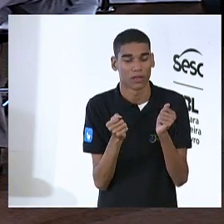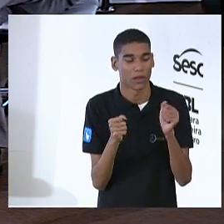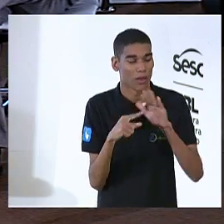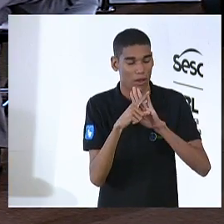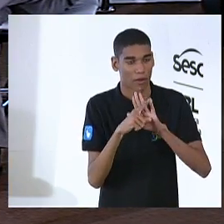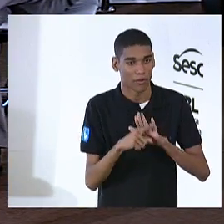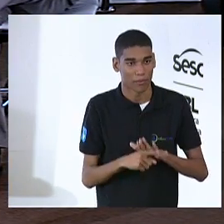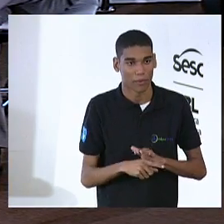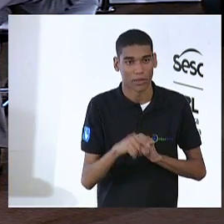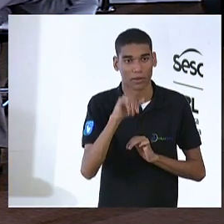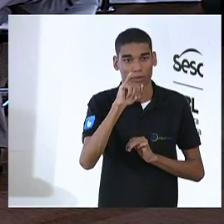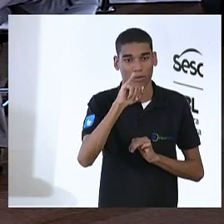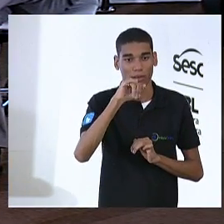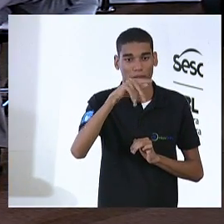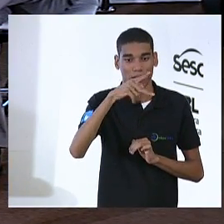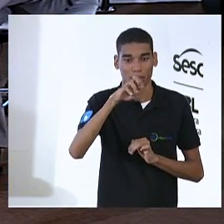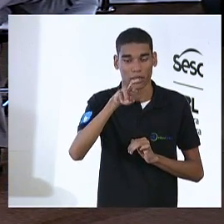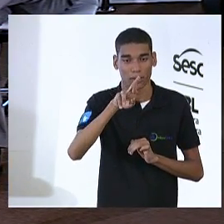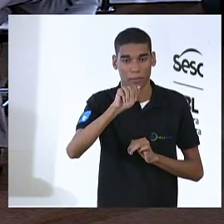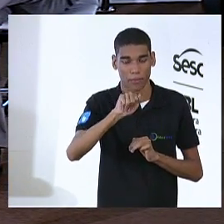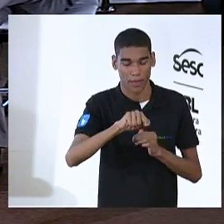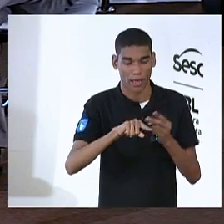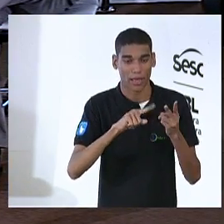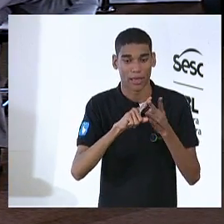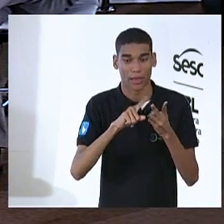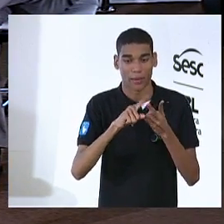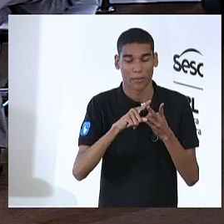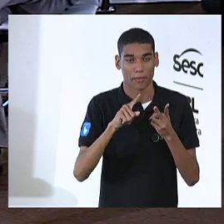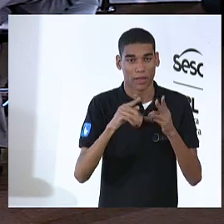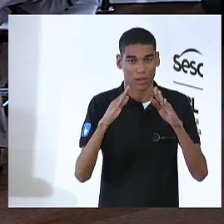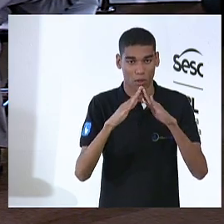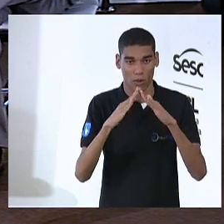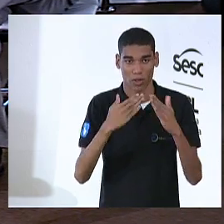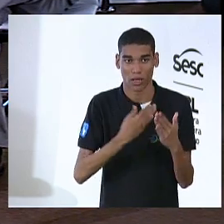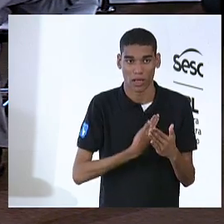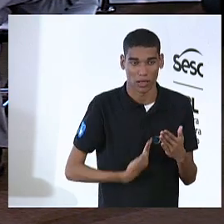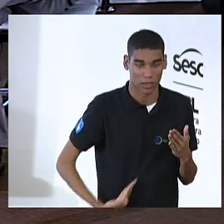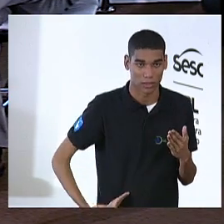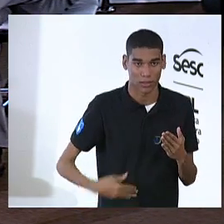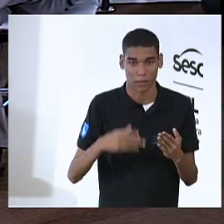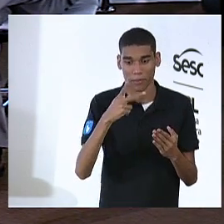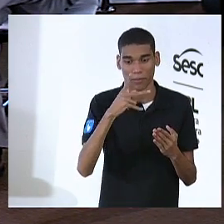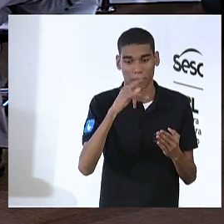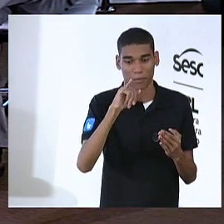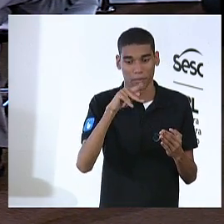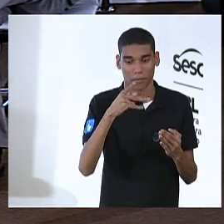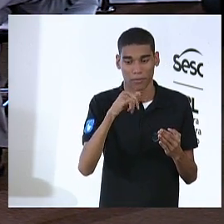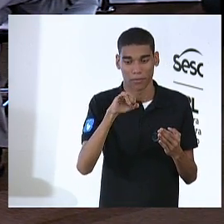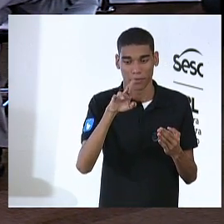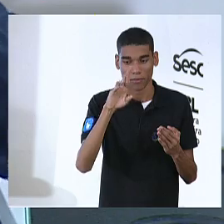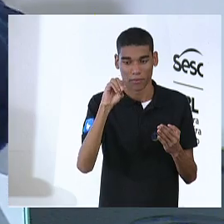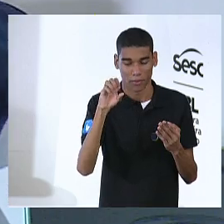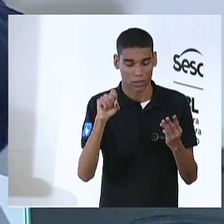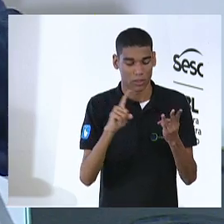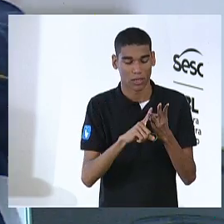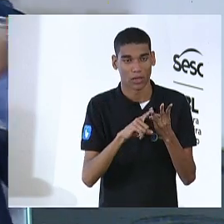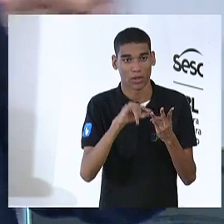pelo IPEA, Fundação João Pinheiro e IBGE, portanto, extremamente confiável, e